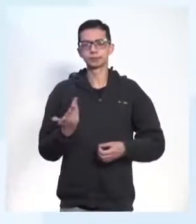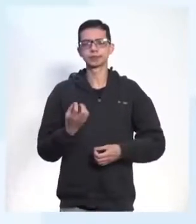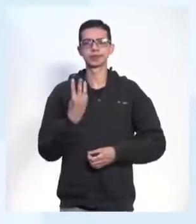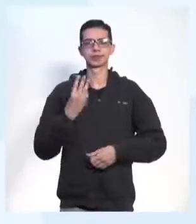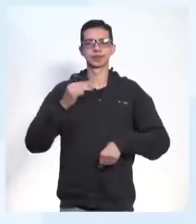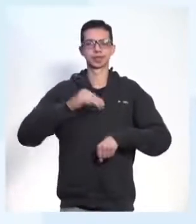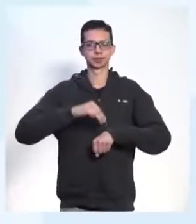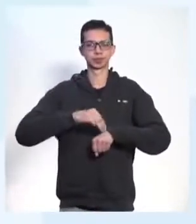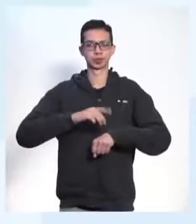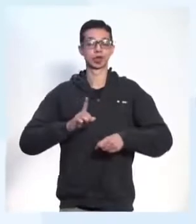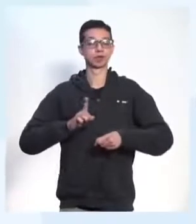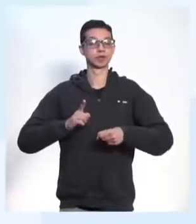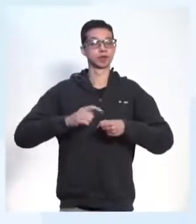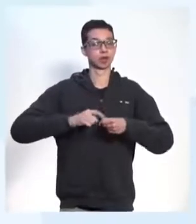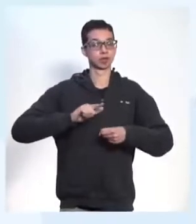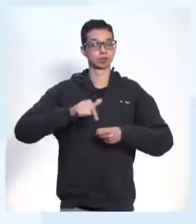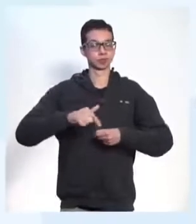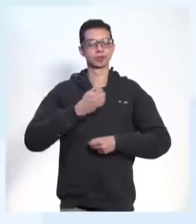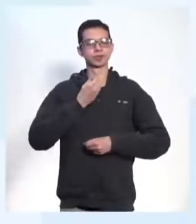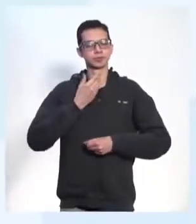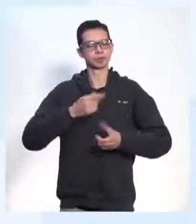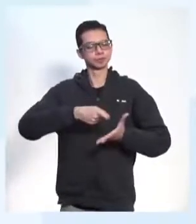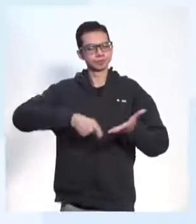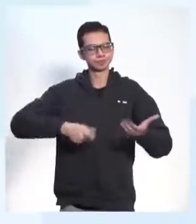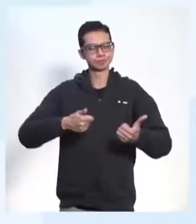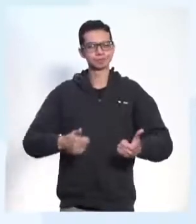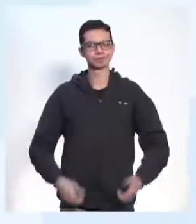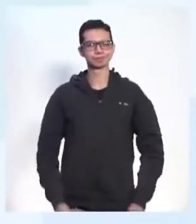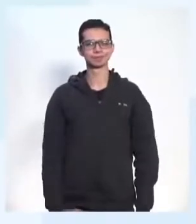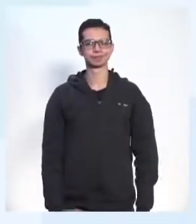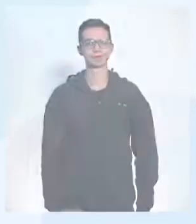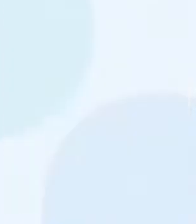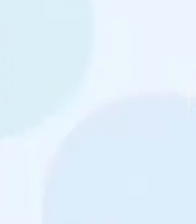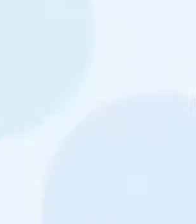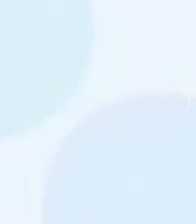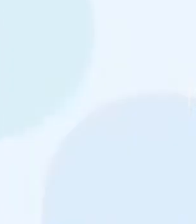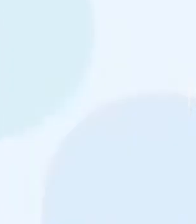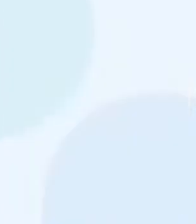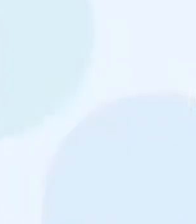vocês, a gente já retorna. Bom trabalho.